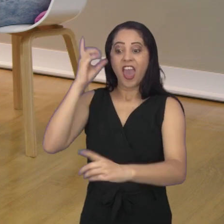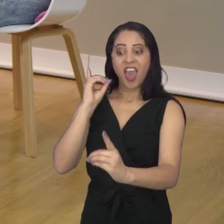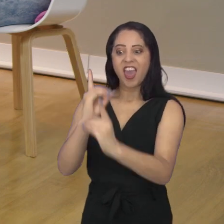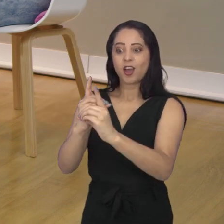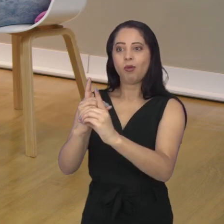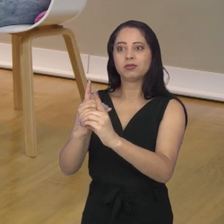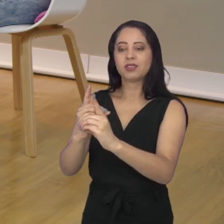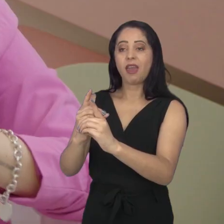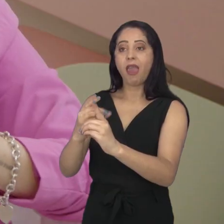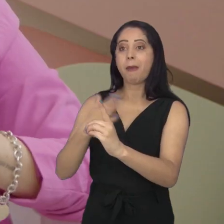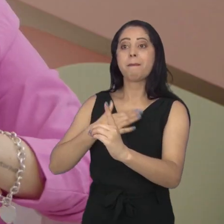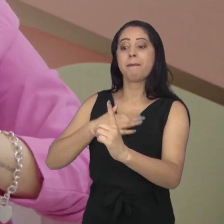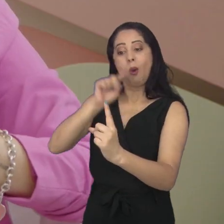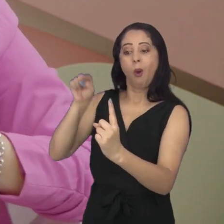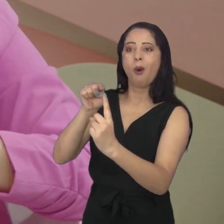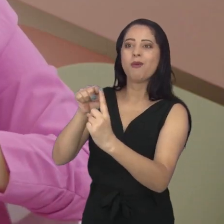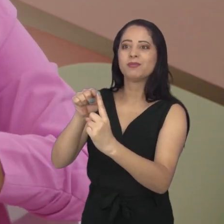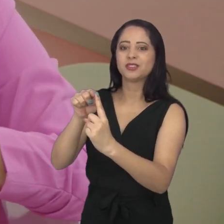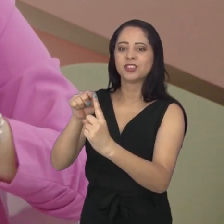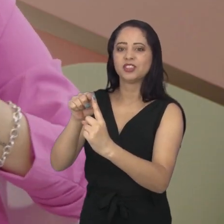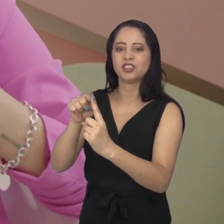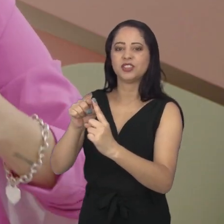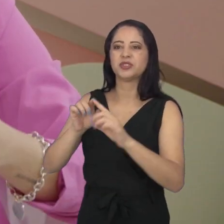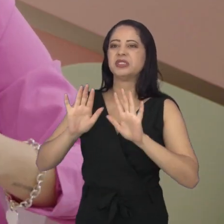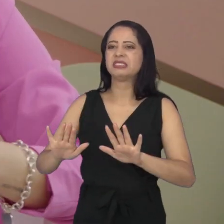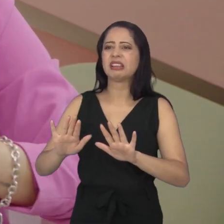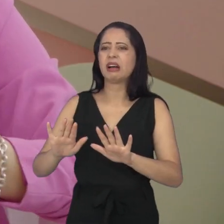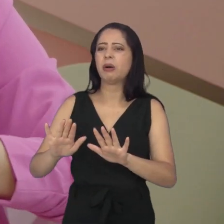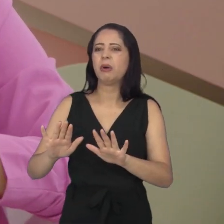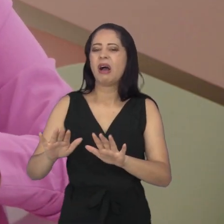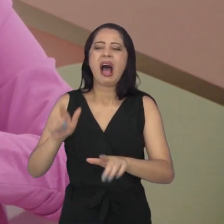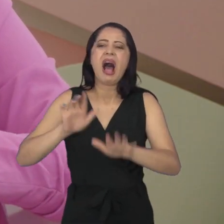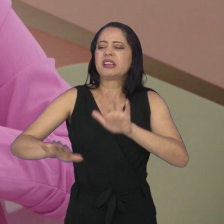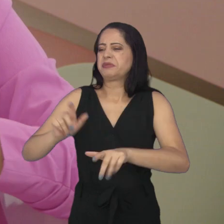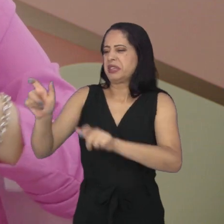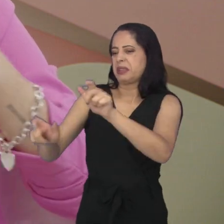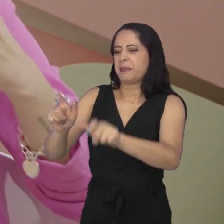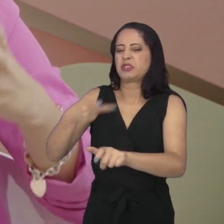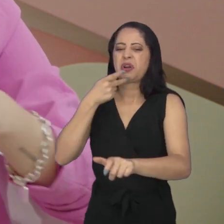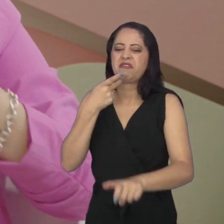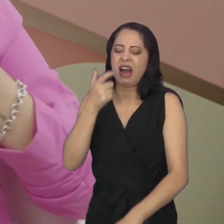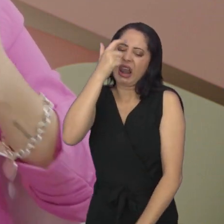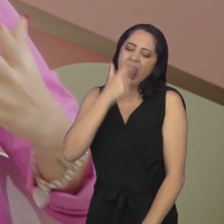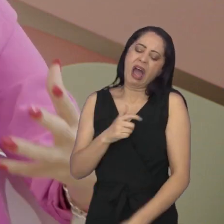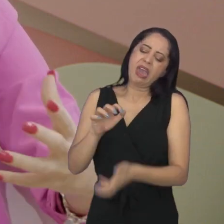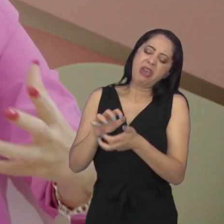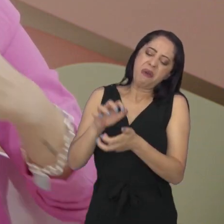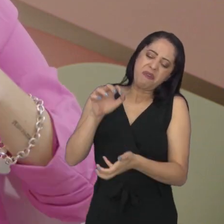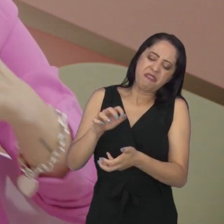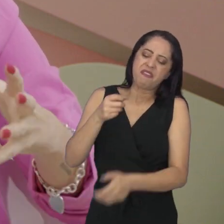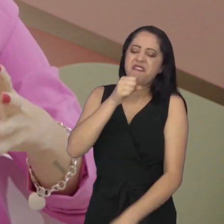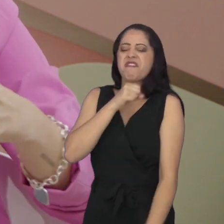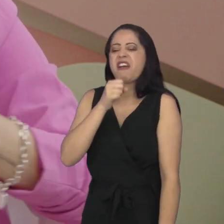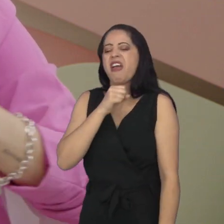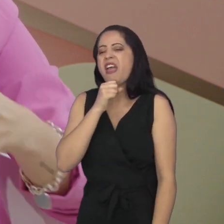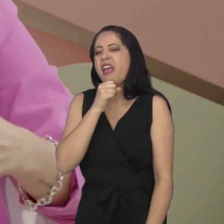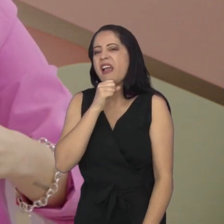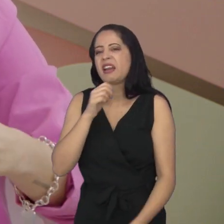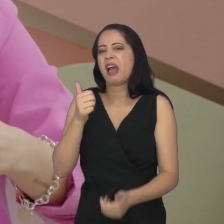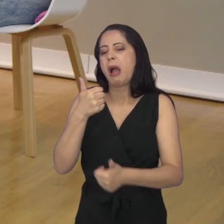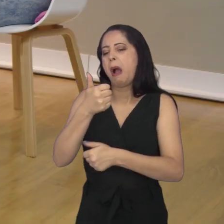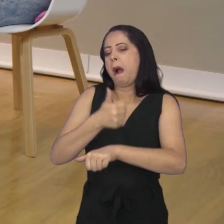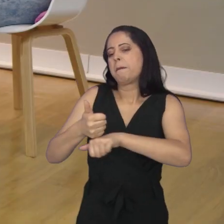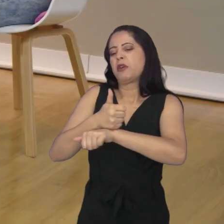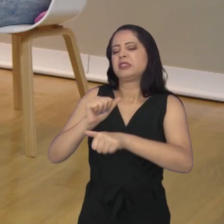Ótimo. Então não tem essa de, eu tô muito velha, tá muito tarde para eu mudar de profissão. Não existe isso.